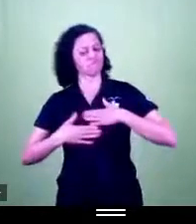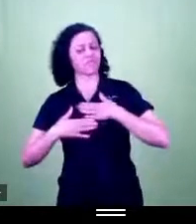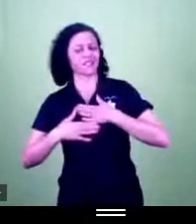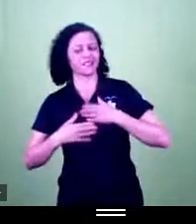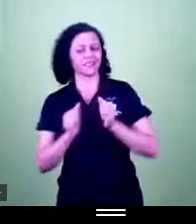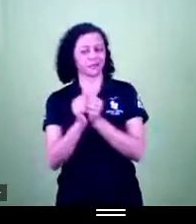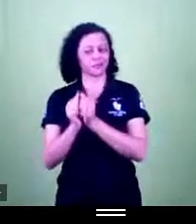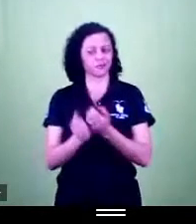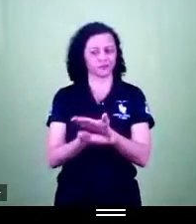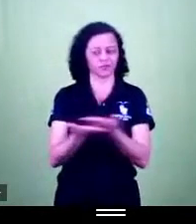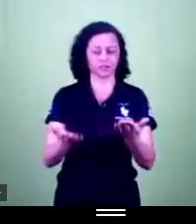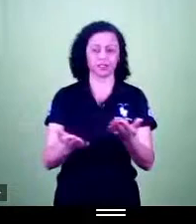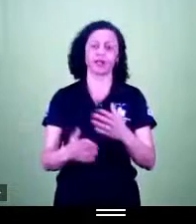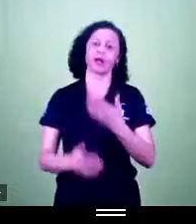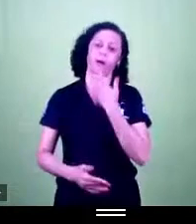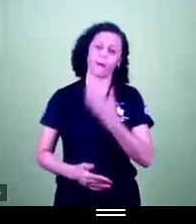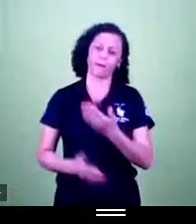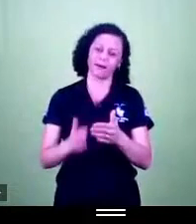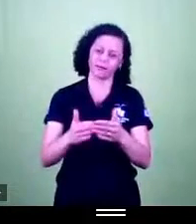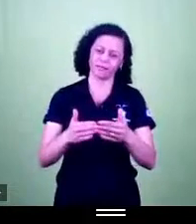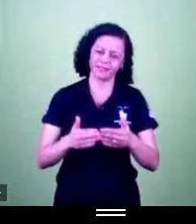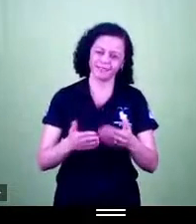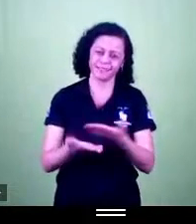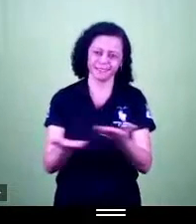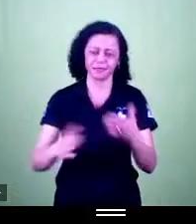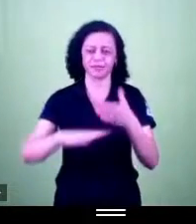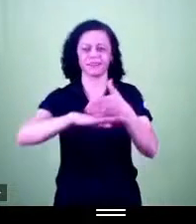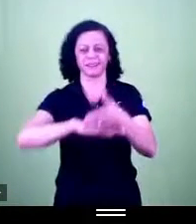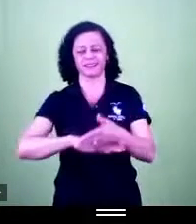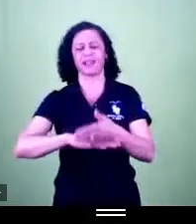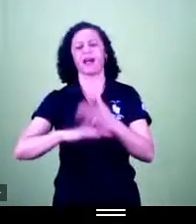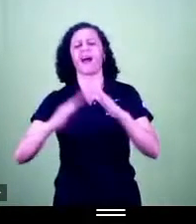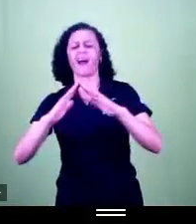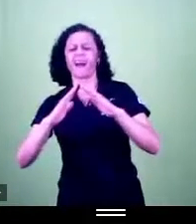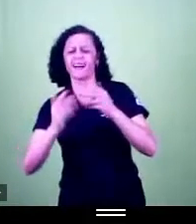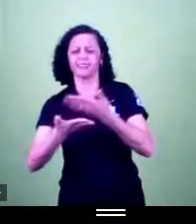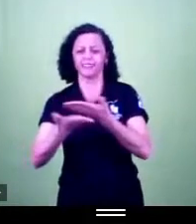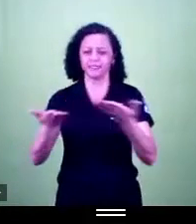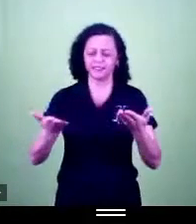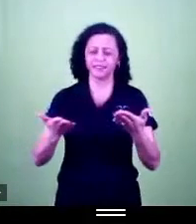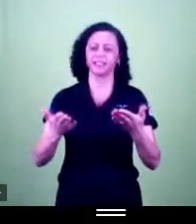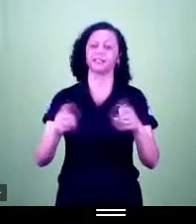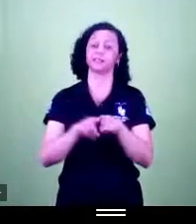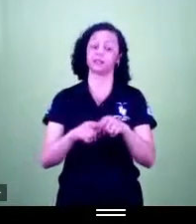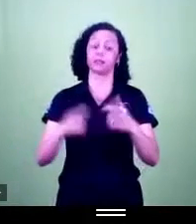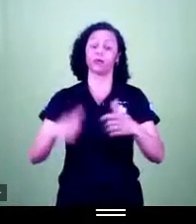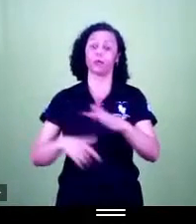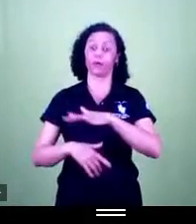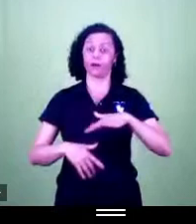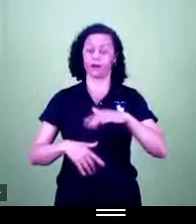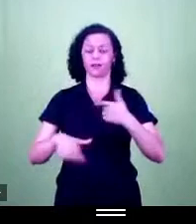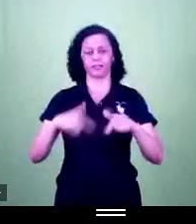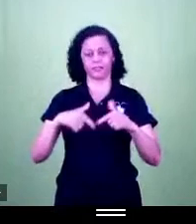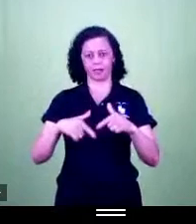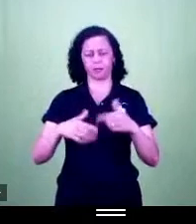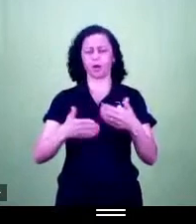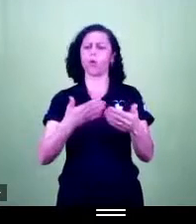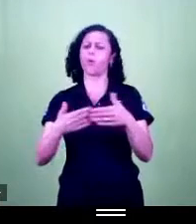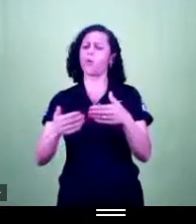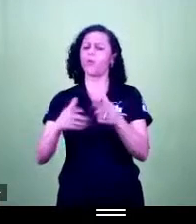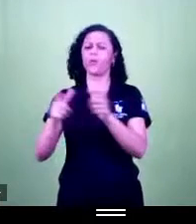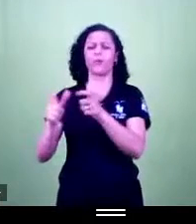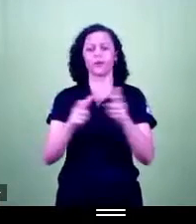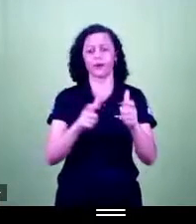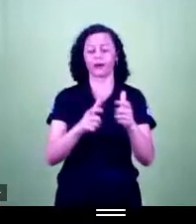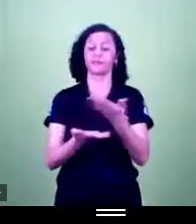licença, autorização aí para entrar em cada lar, em cada ambiente de trabalho, aonde quer que você esteja aqui assistindo essa aula